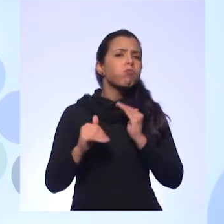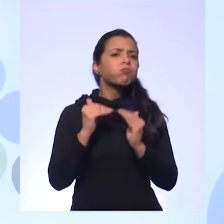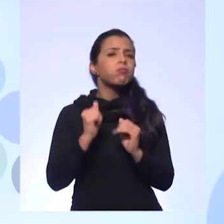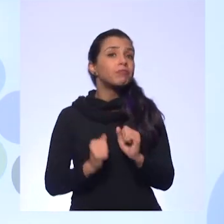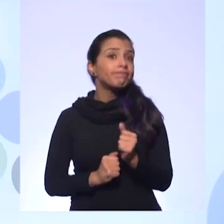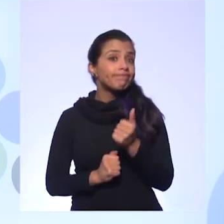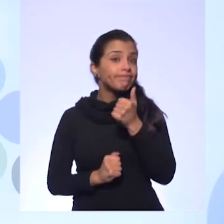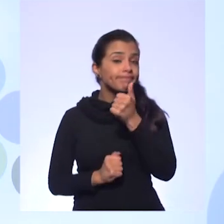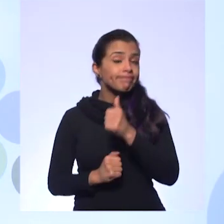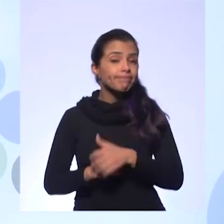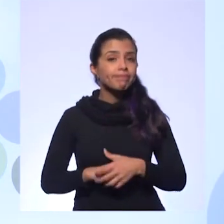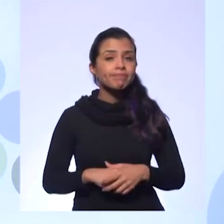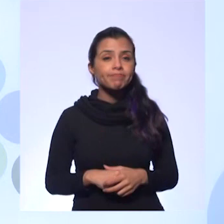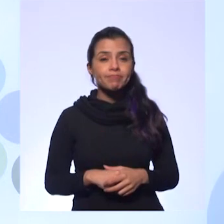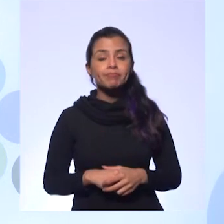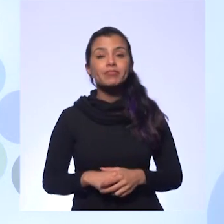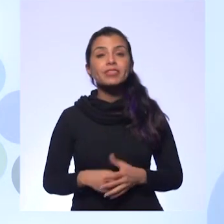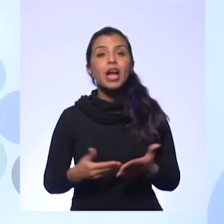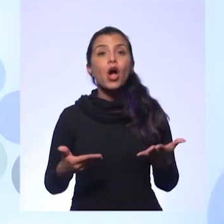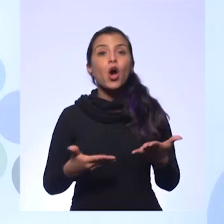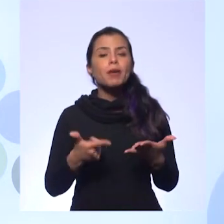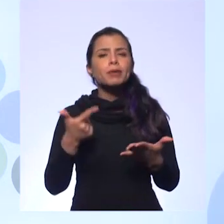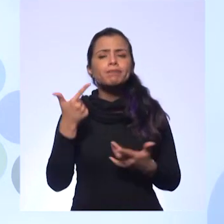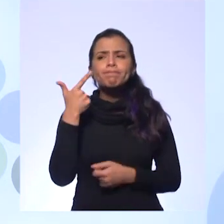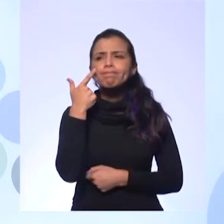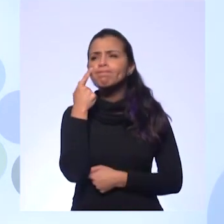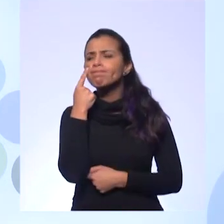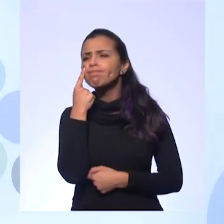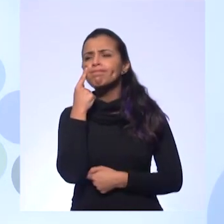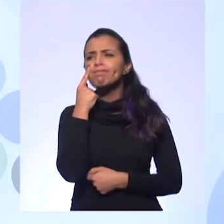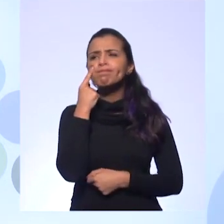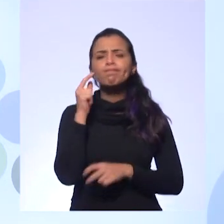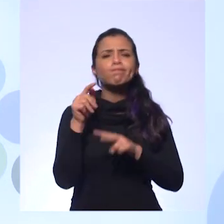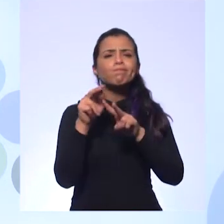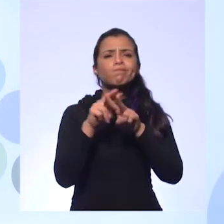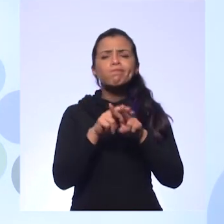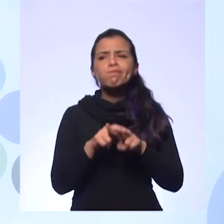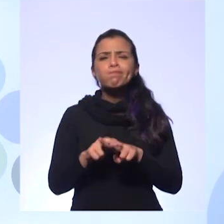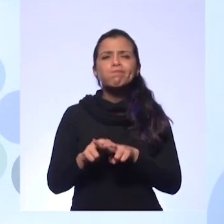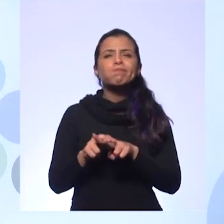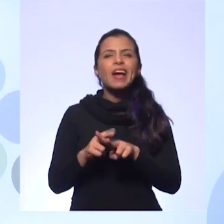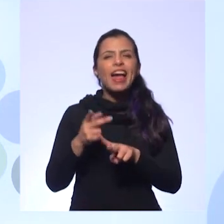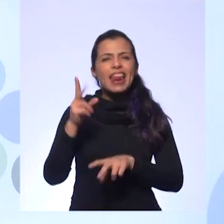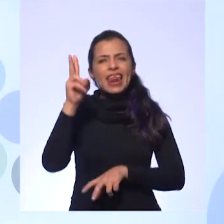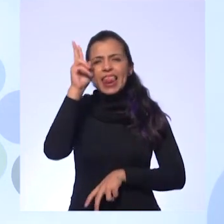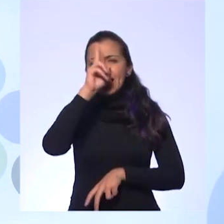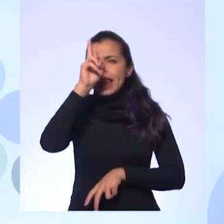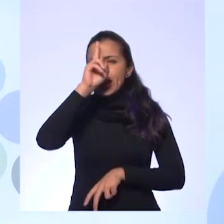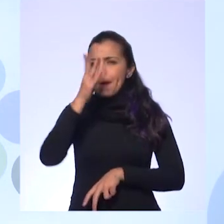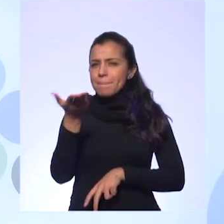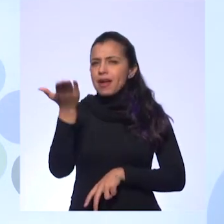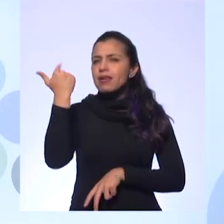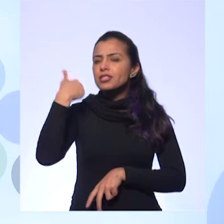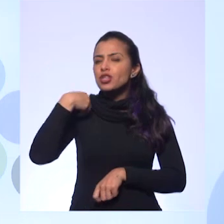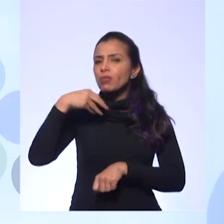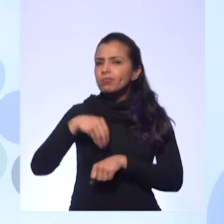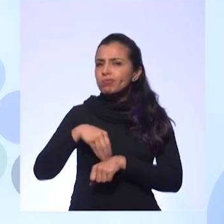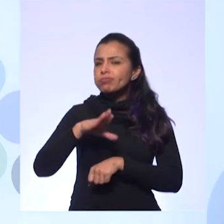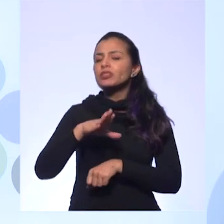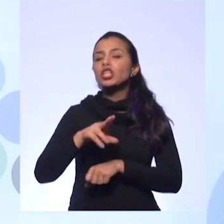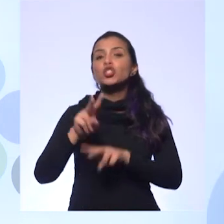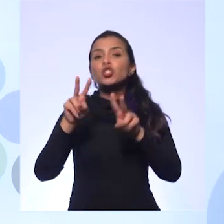a gente, né, faça uma retomada do que a gente tratou na aula passada. Lembro que eu deixei um gancho ali, falando um pouquinho